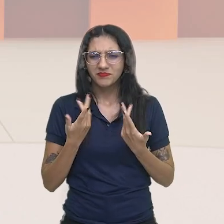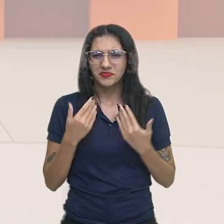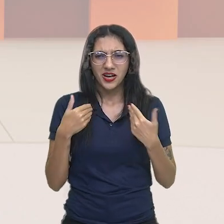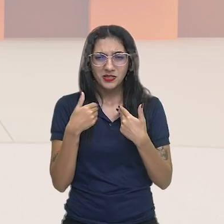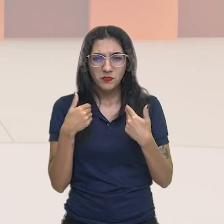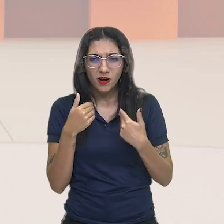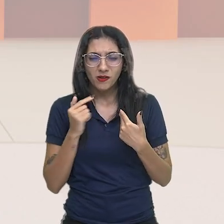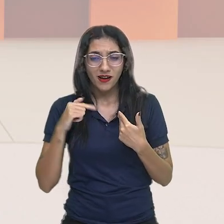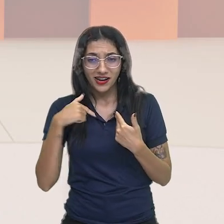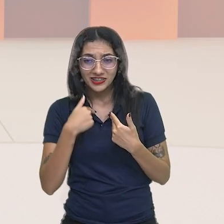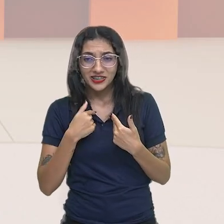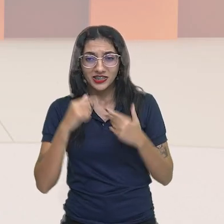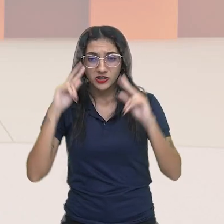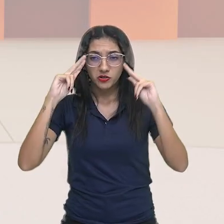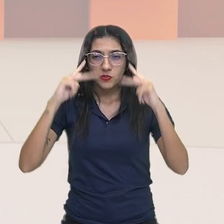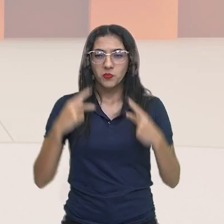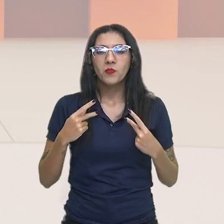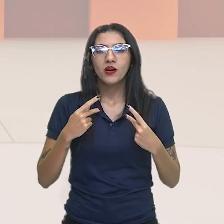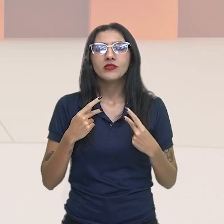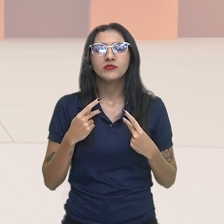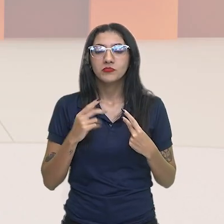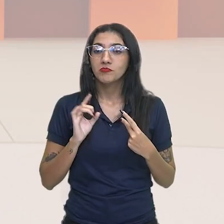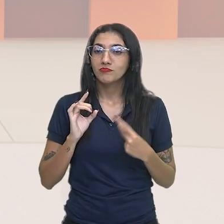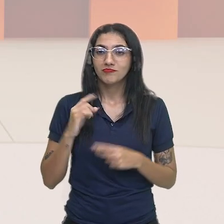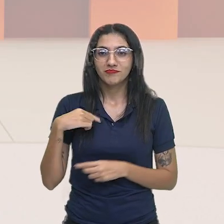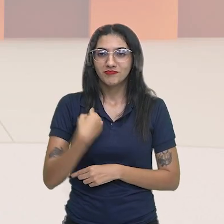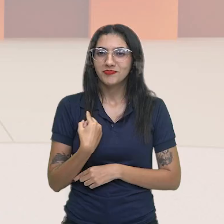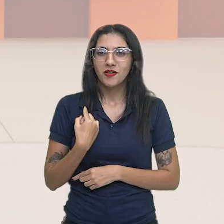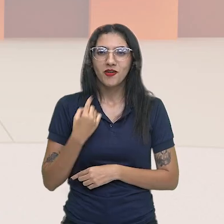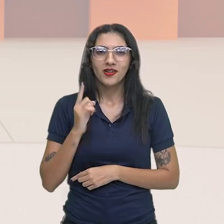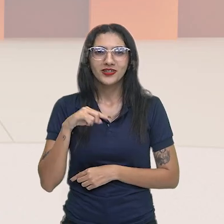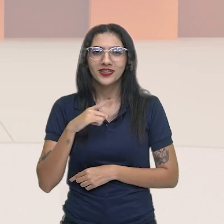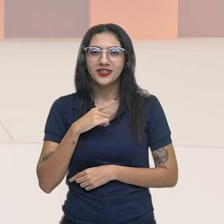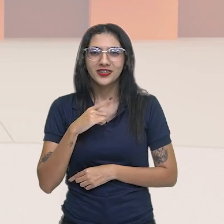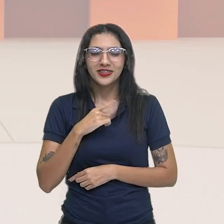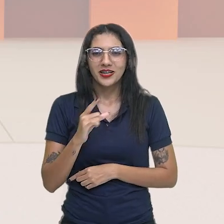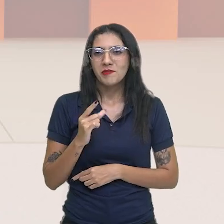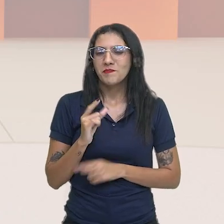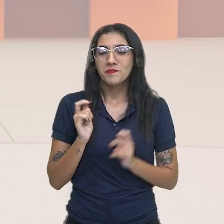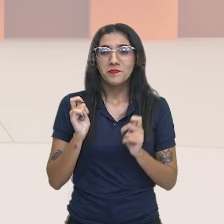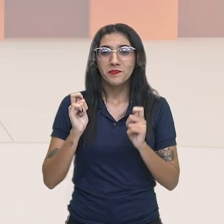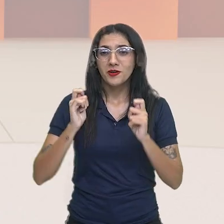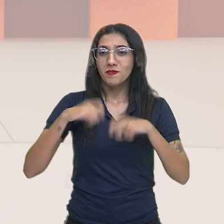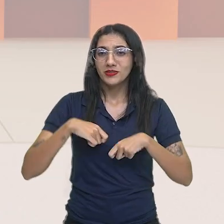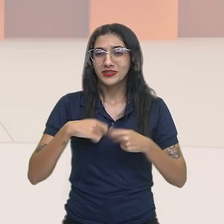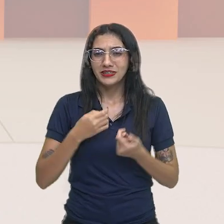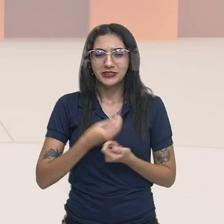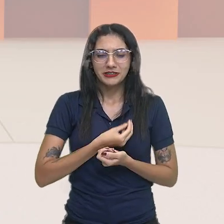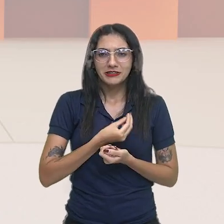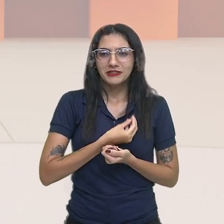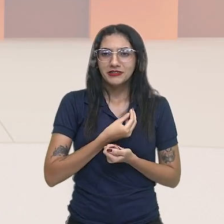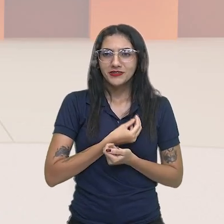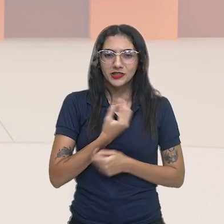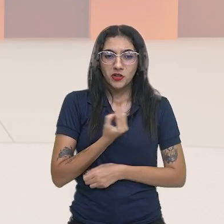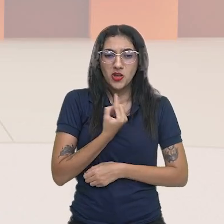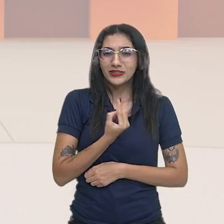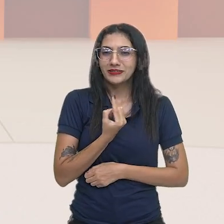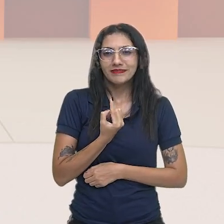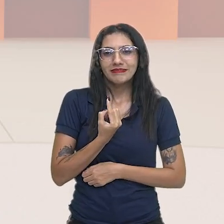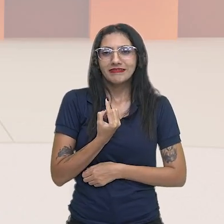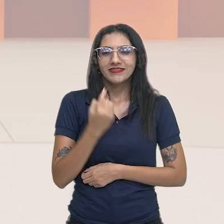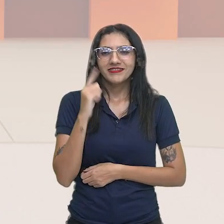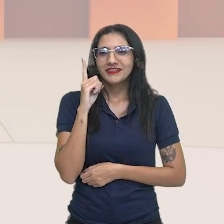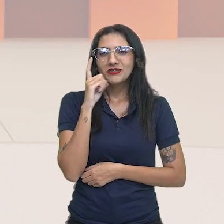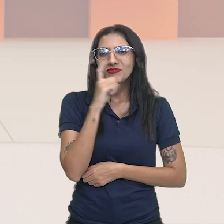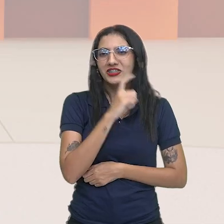somos aqueles que temos a mais frágil capacidade de sobrevivência individualmente, né?